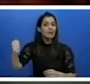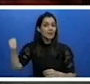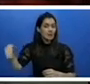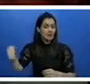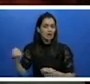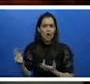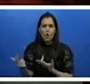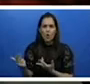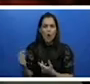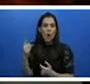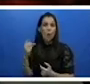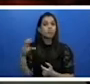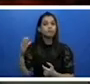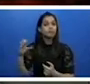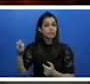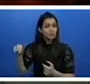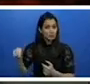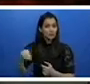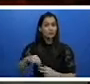1 centímetro.